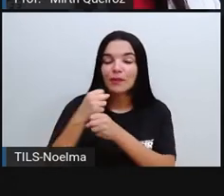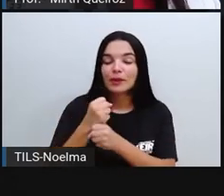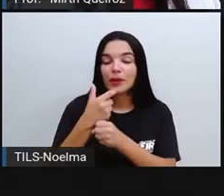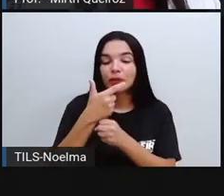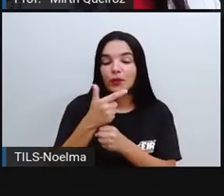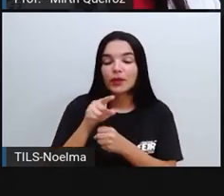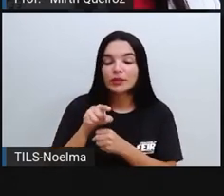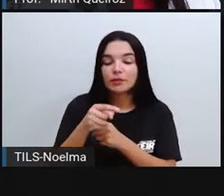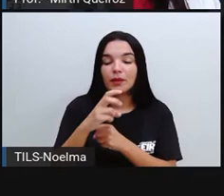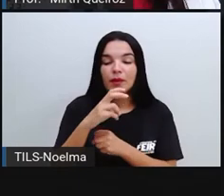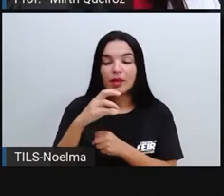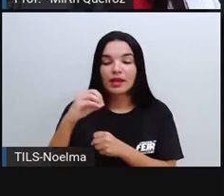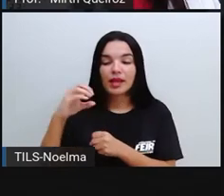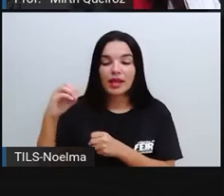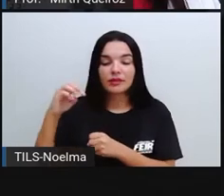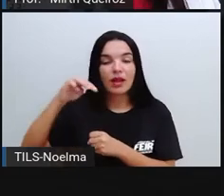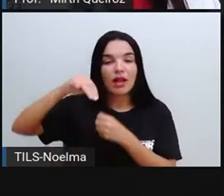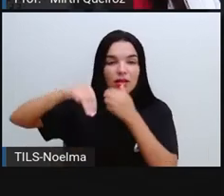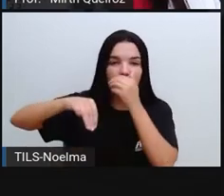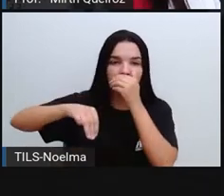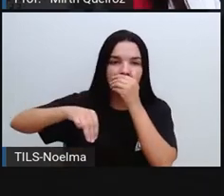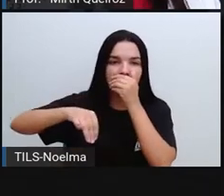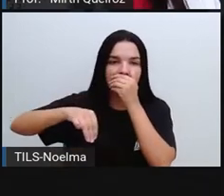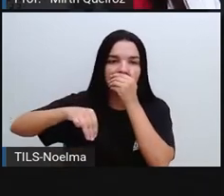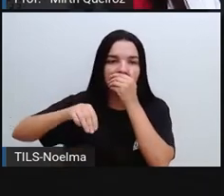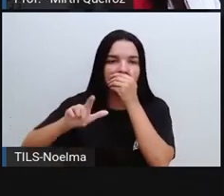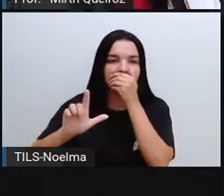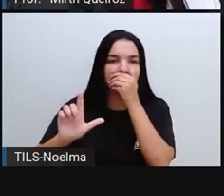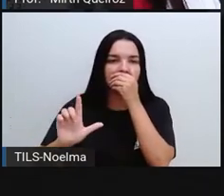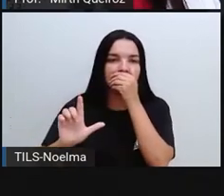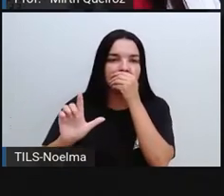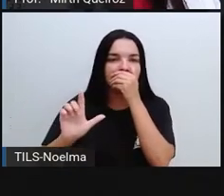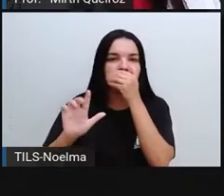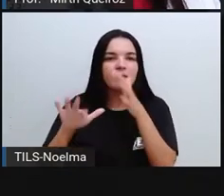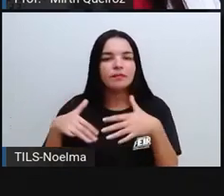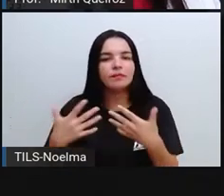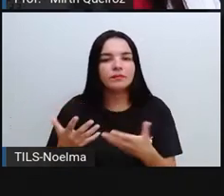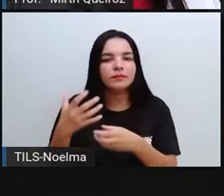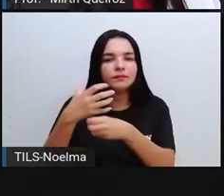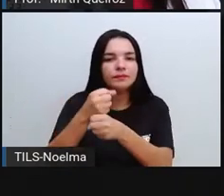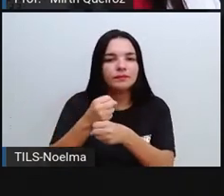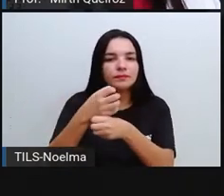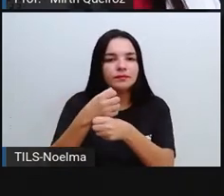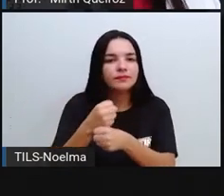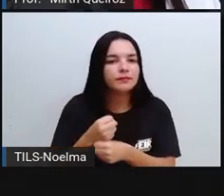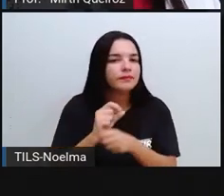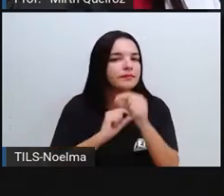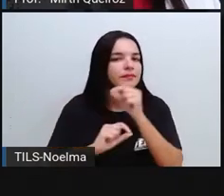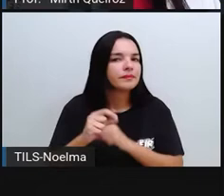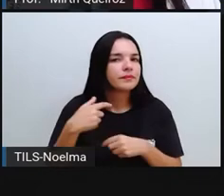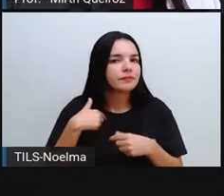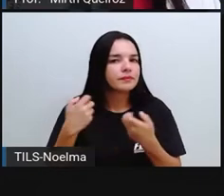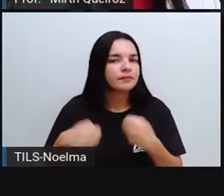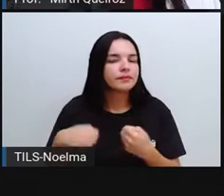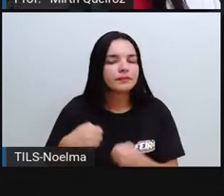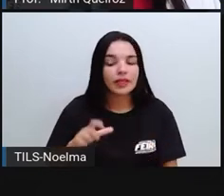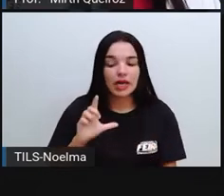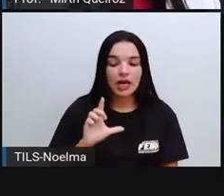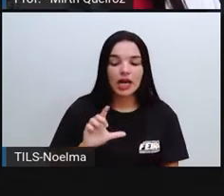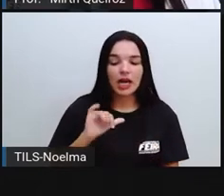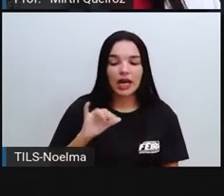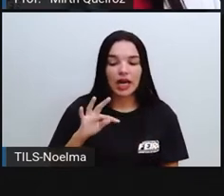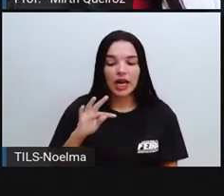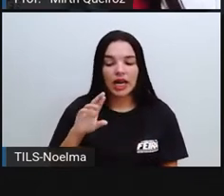daria dois mil e quinhentos se eu quero saber quantos litros de refrigerante foram vendidos nós